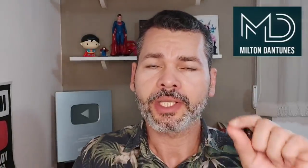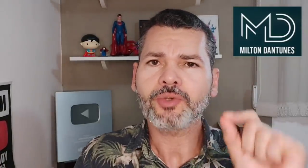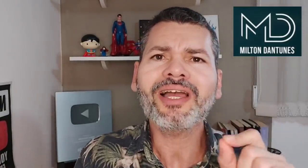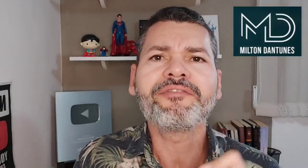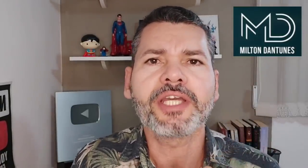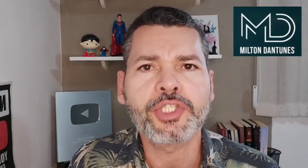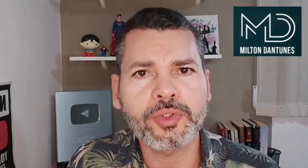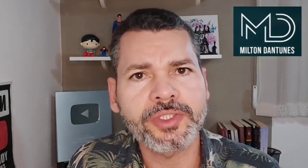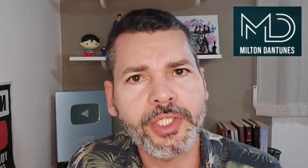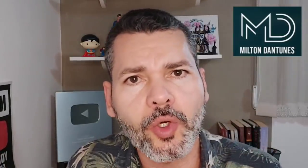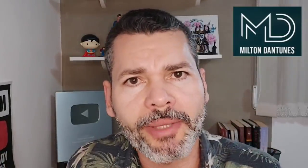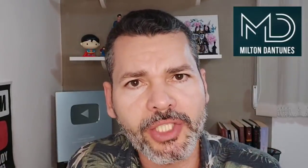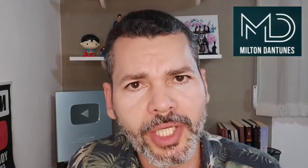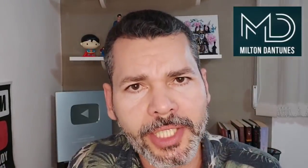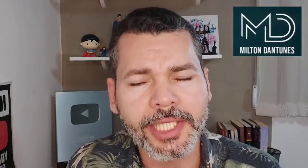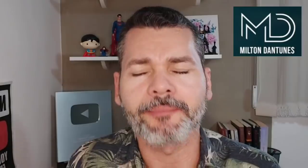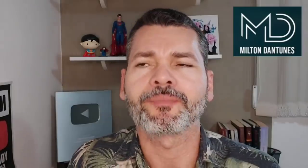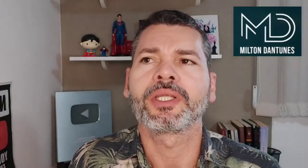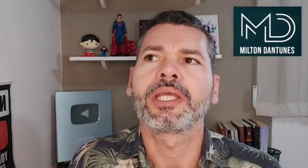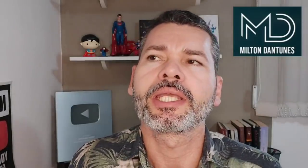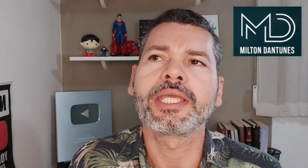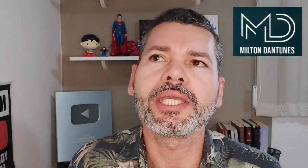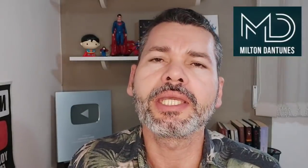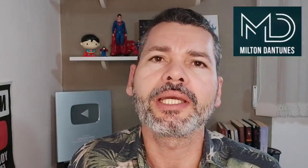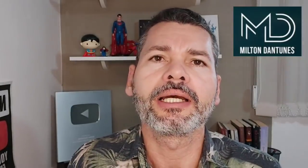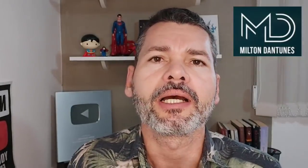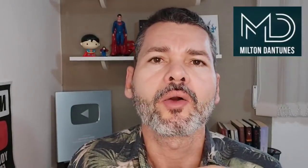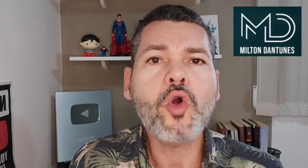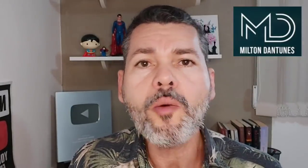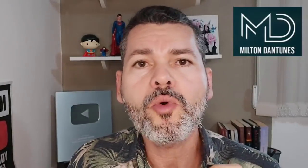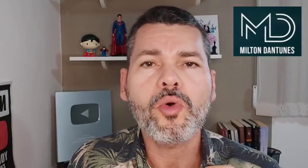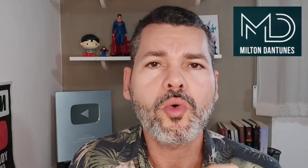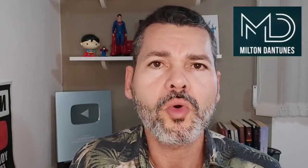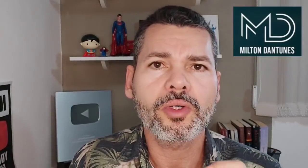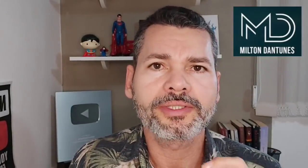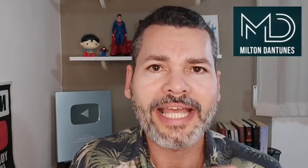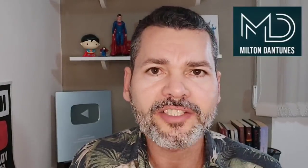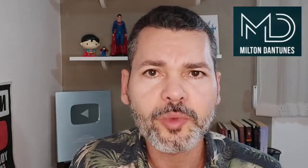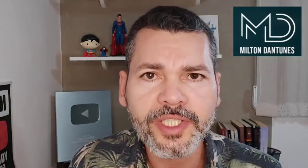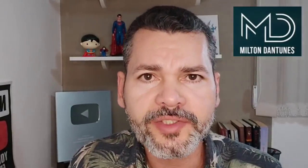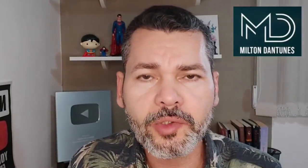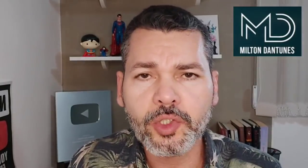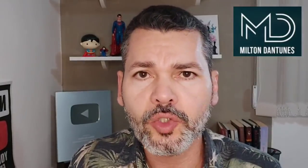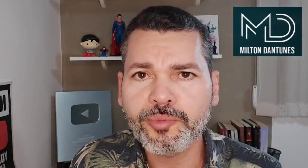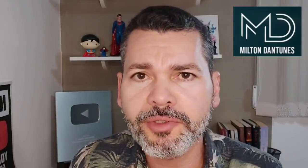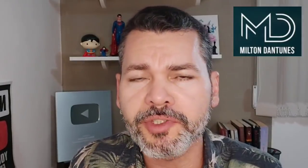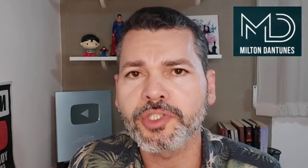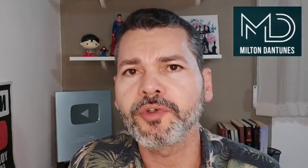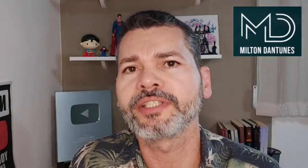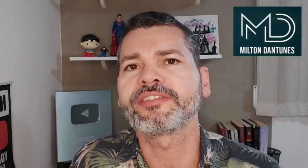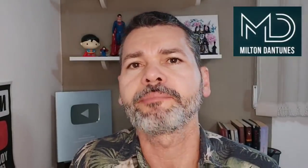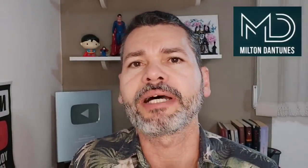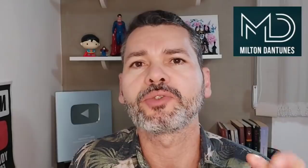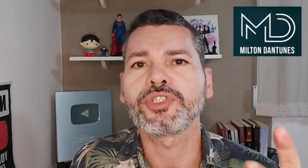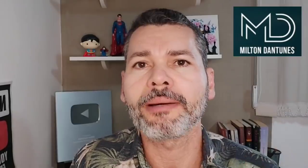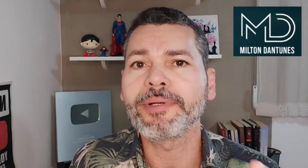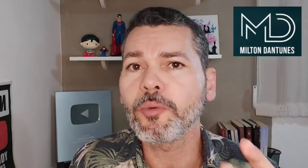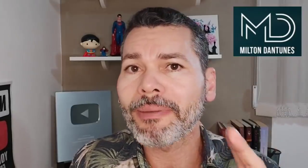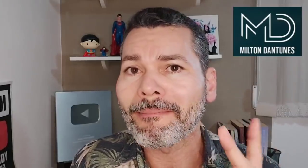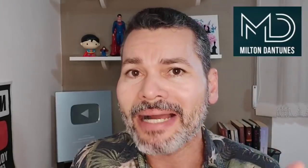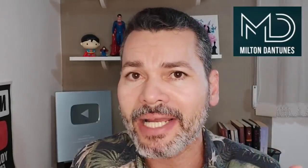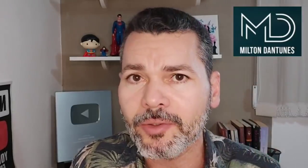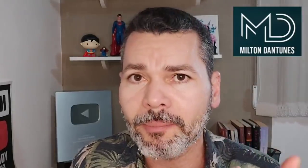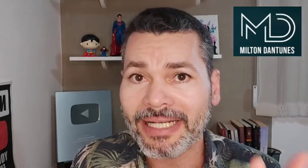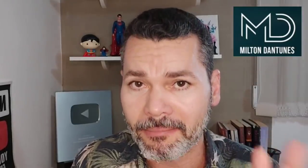13º. Eu já havia dito anteriormente aqui que, como o 13º de 2020 foi antecipado de